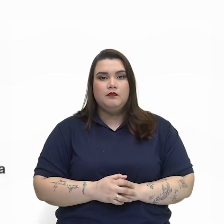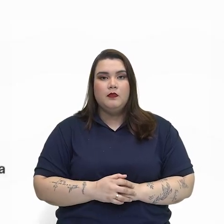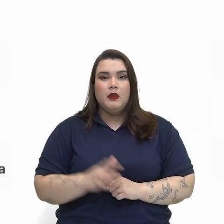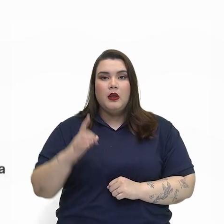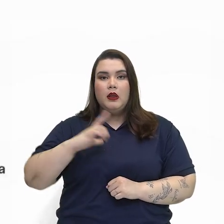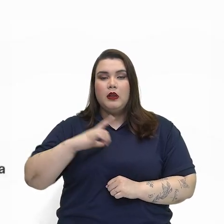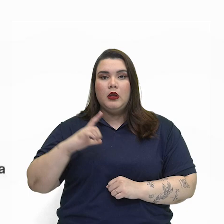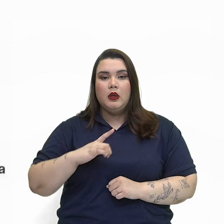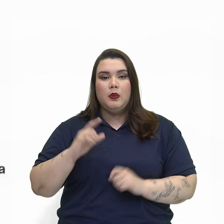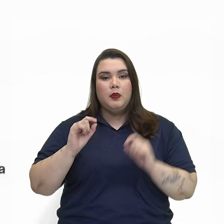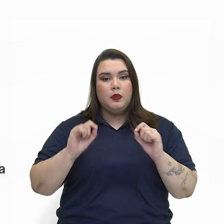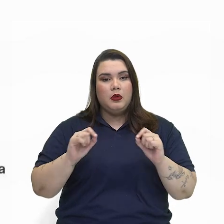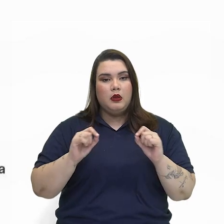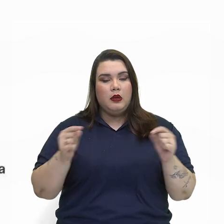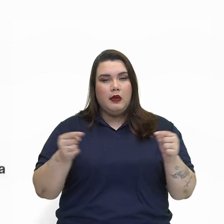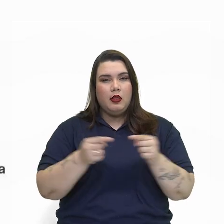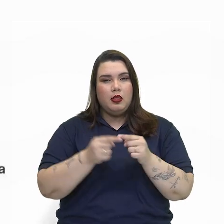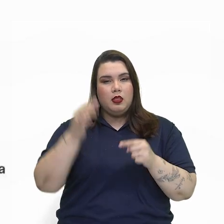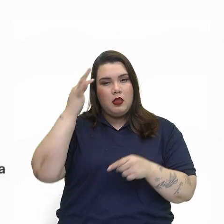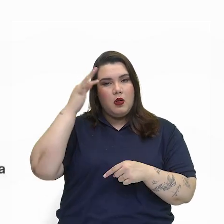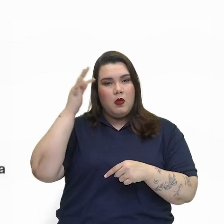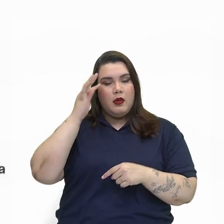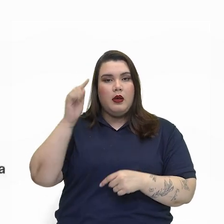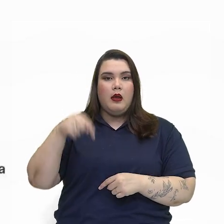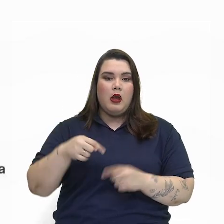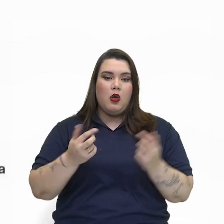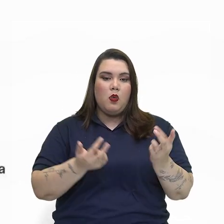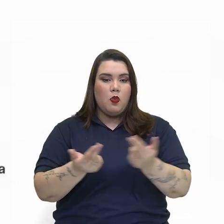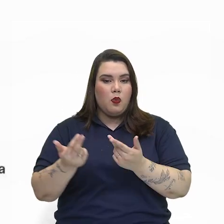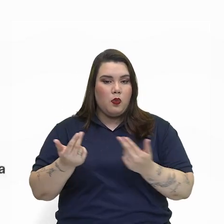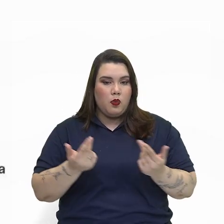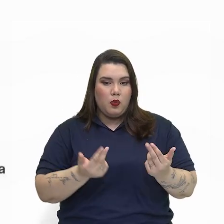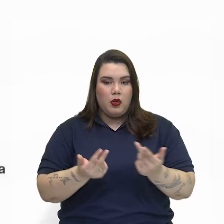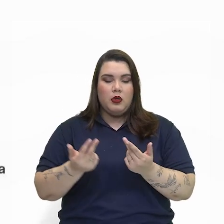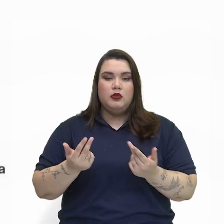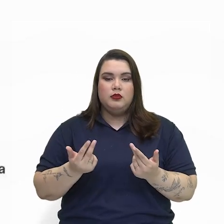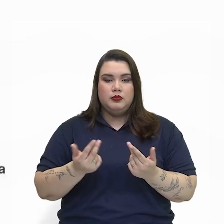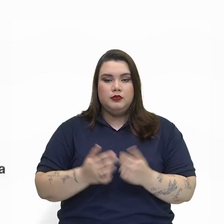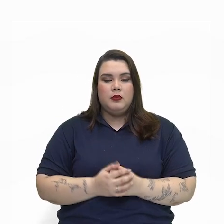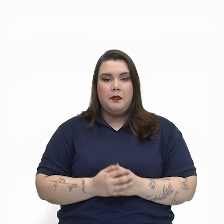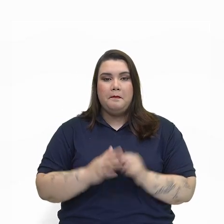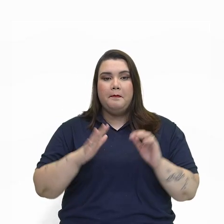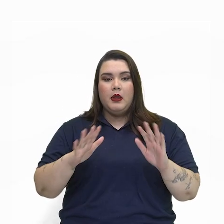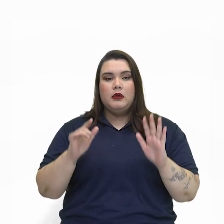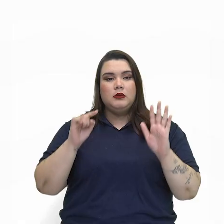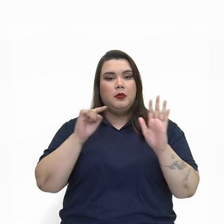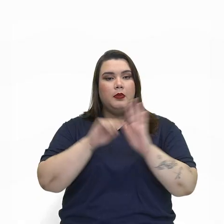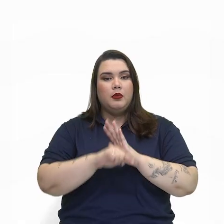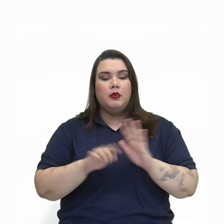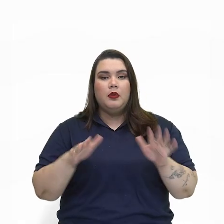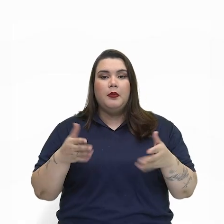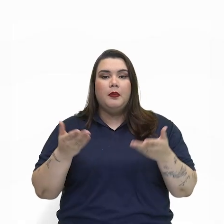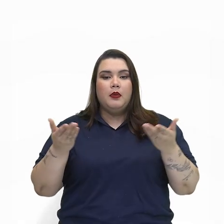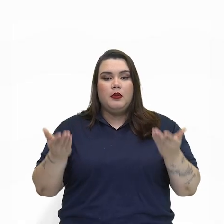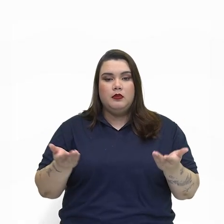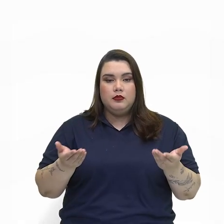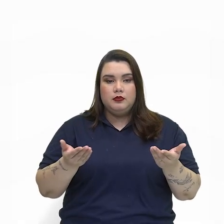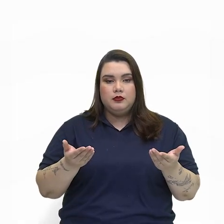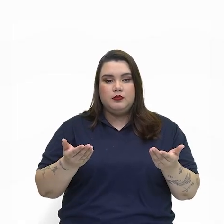né, teoricamente, são iguais, certo? E aí, o que pergunta a nossa... O